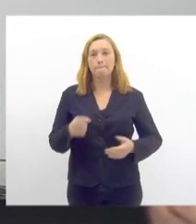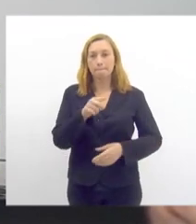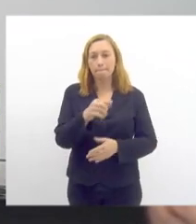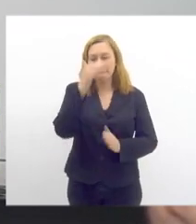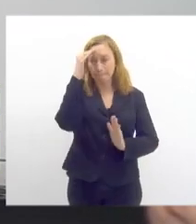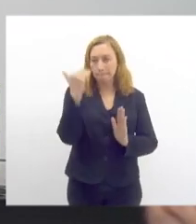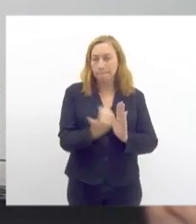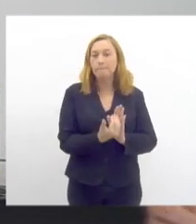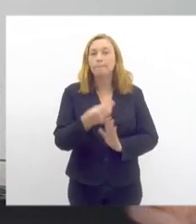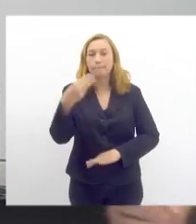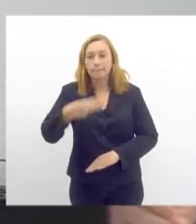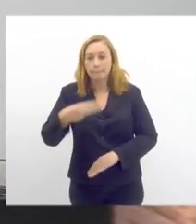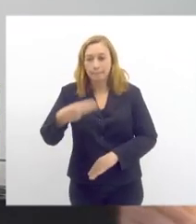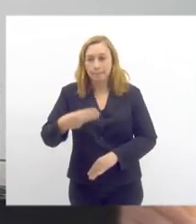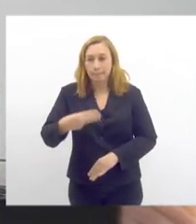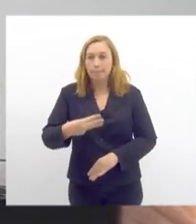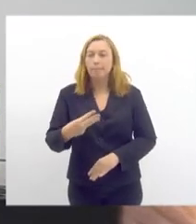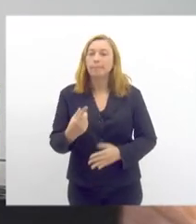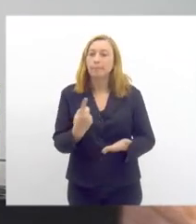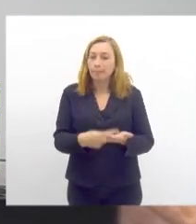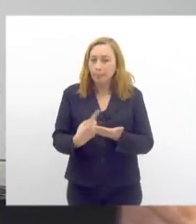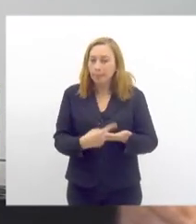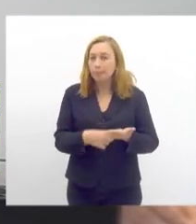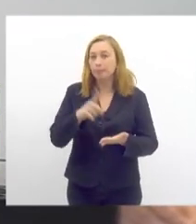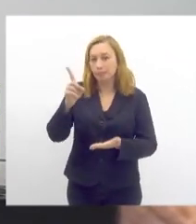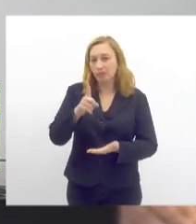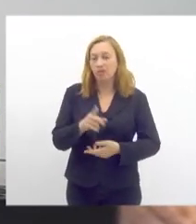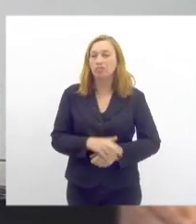cumprido. O terceiro item que nós acordamos lá,